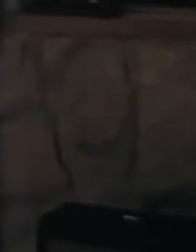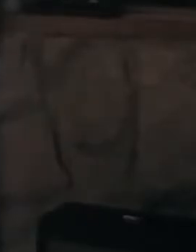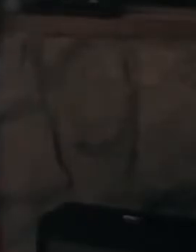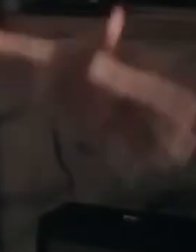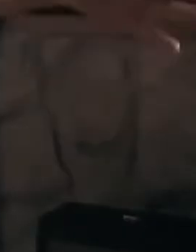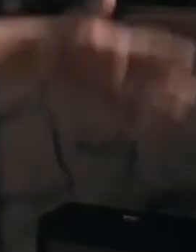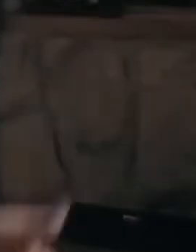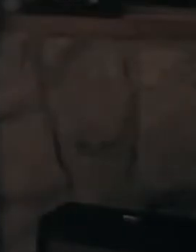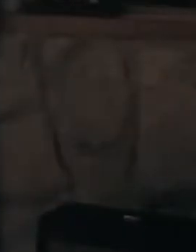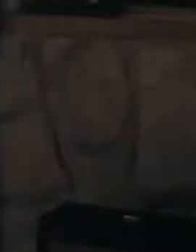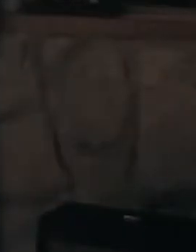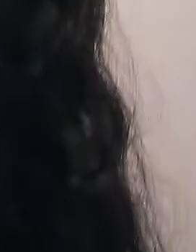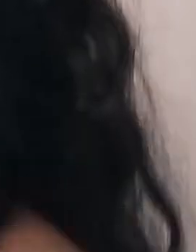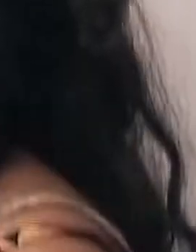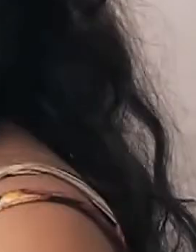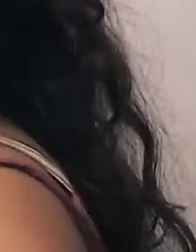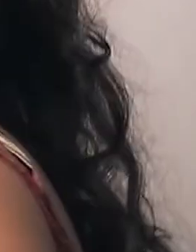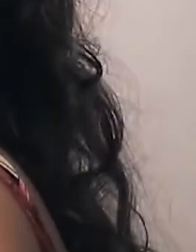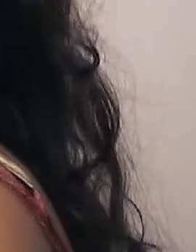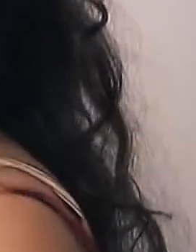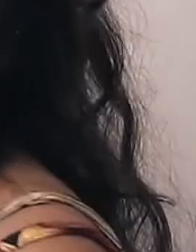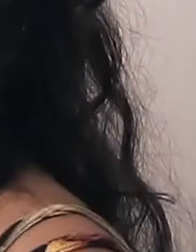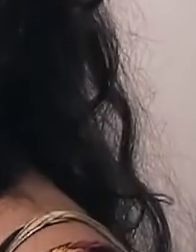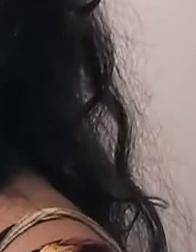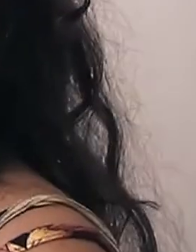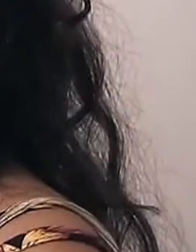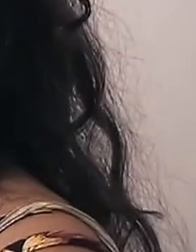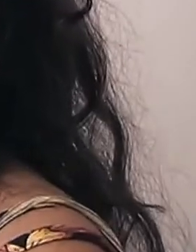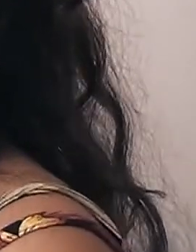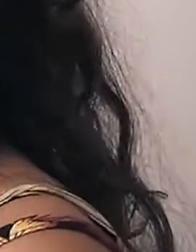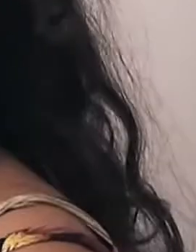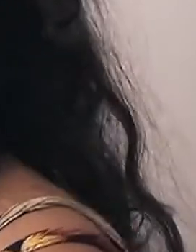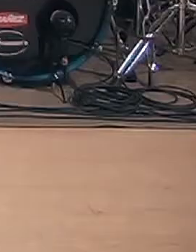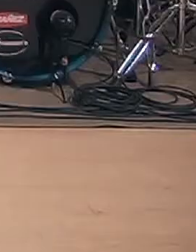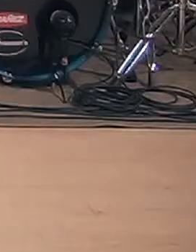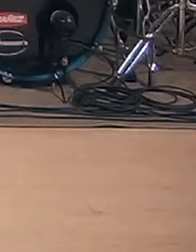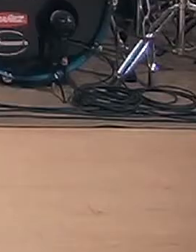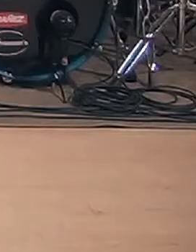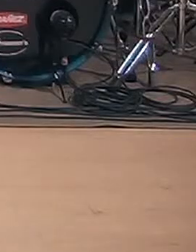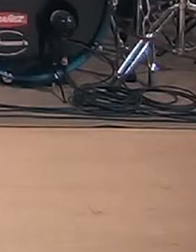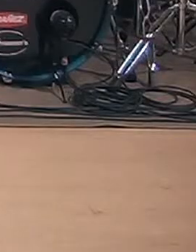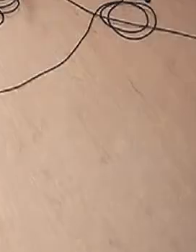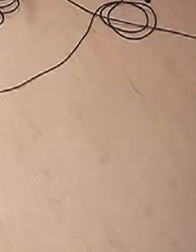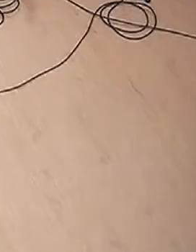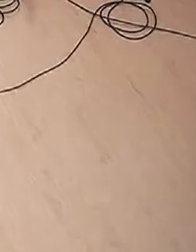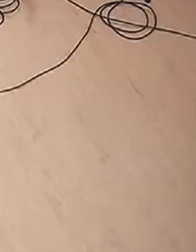Bateu, valeu, entrou, ecoa na geral.